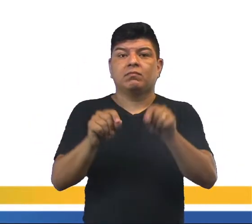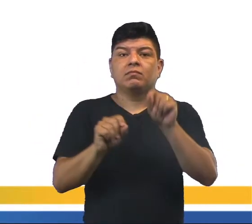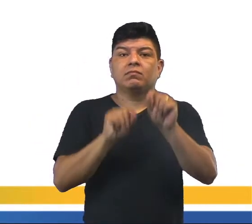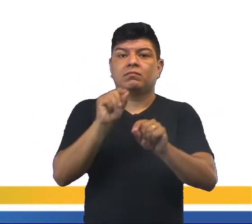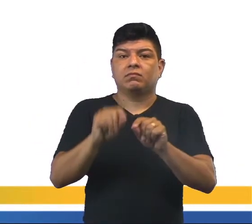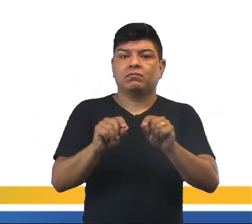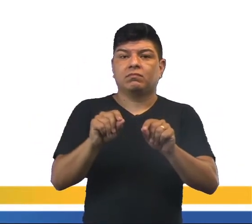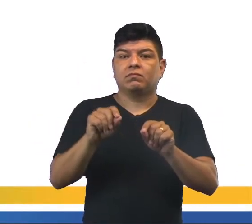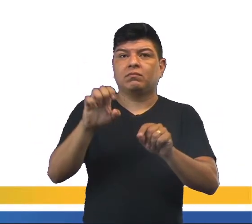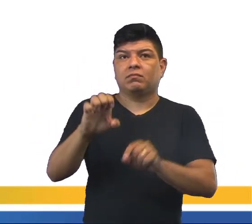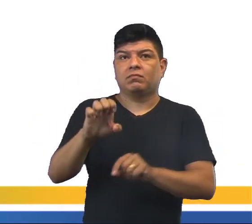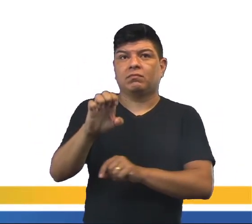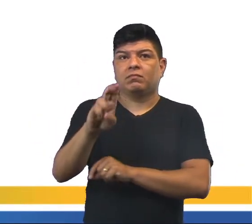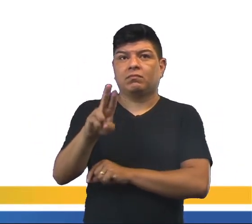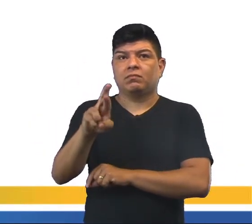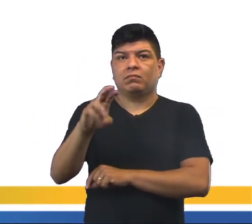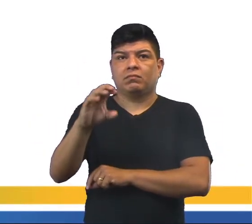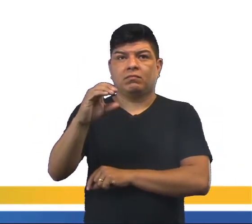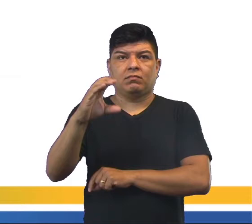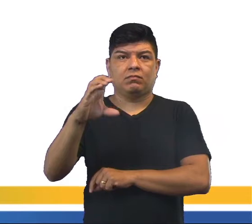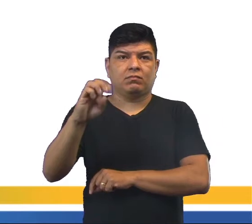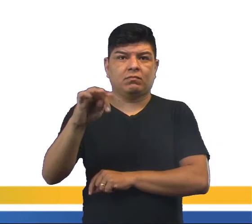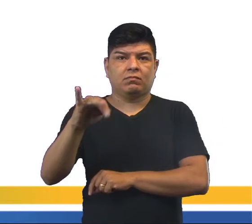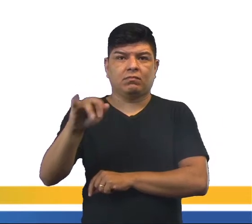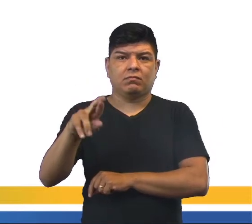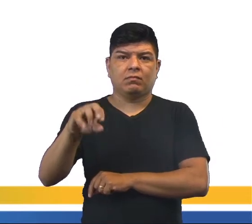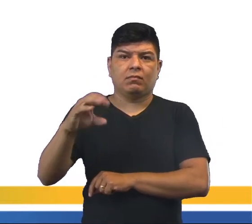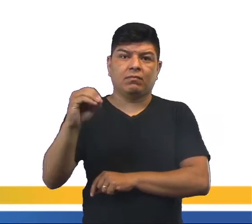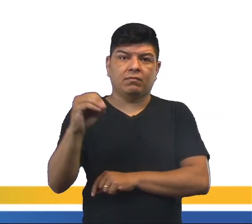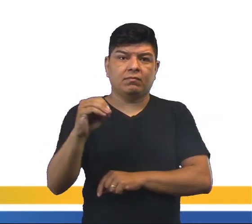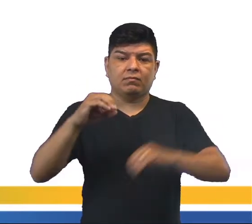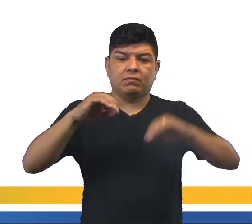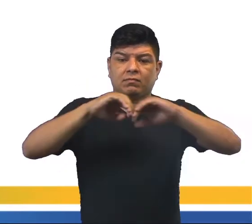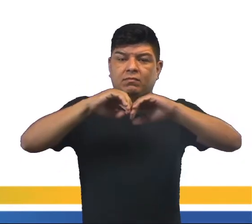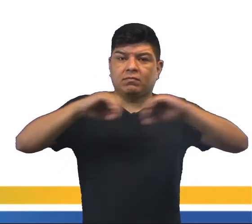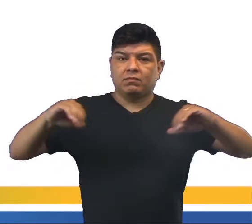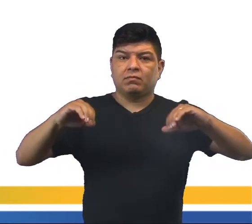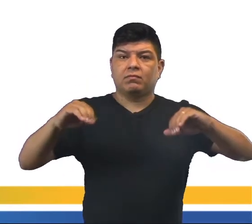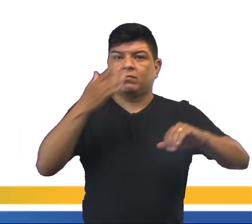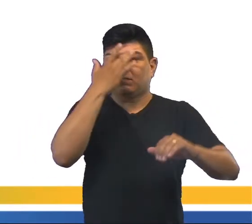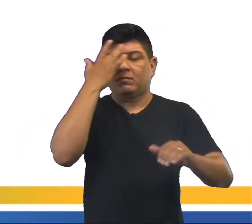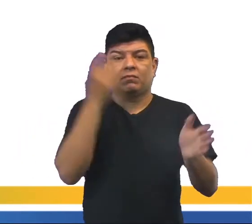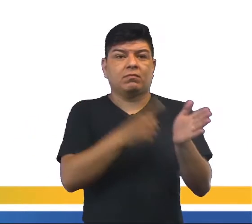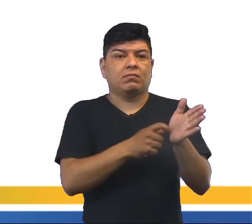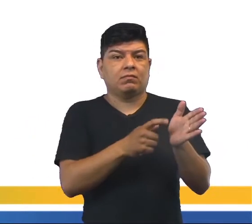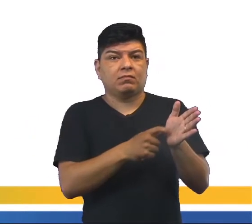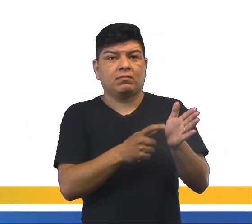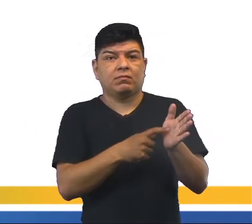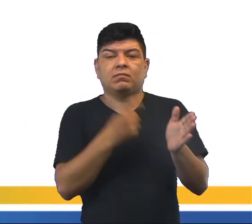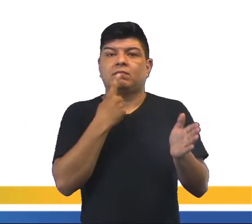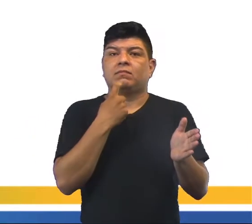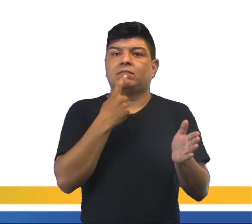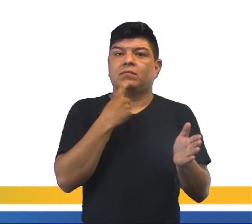eurocêntrica. A espécie humana seria dividida entre brancos, negros, vermelhos e amarelos.